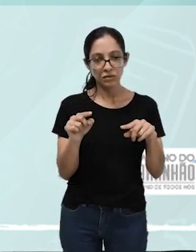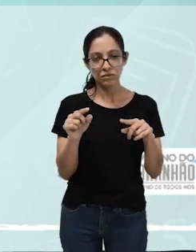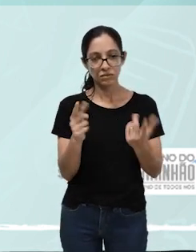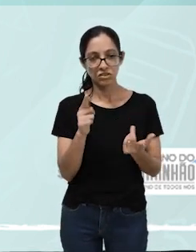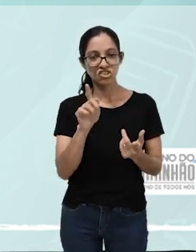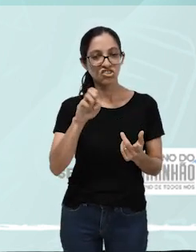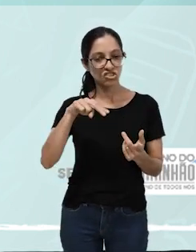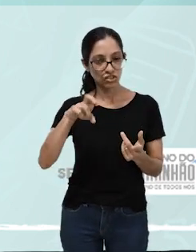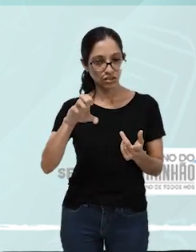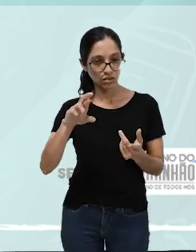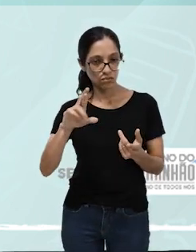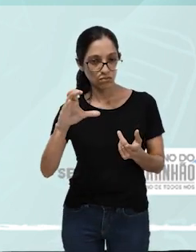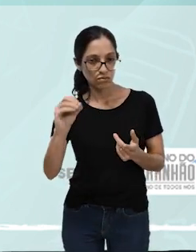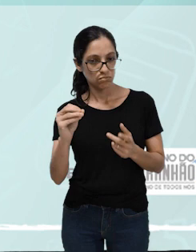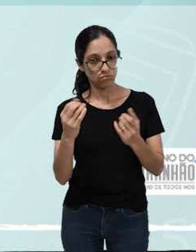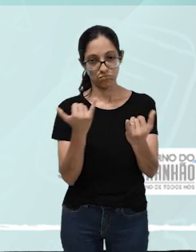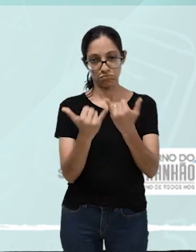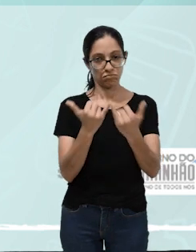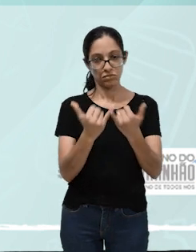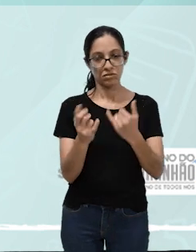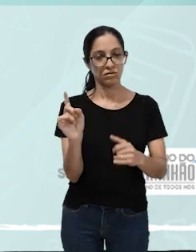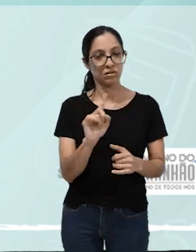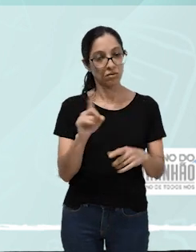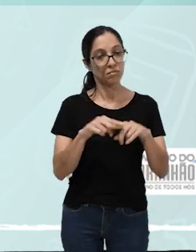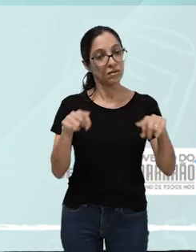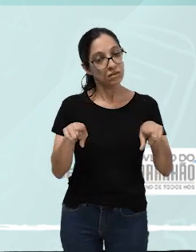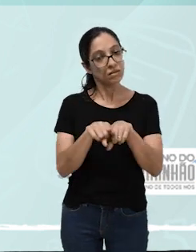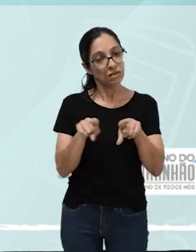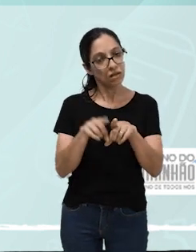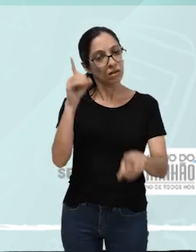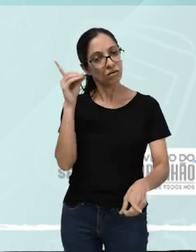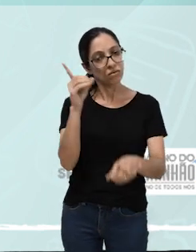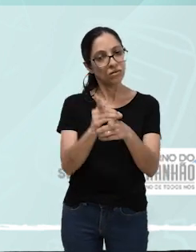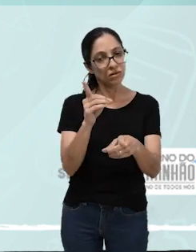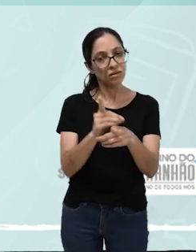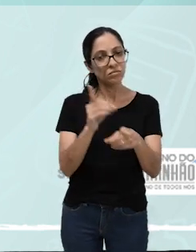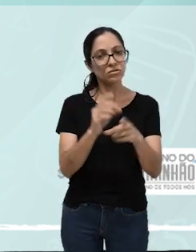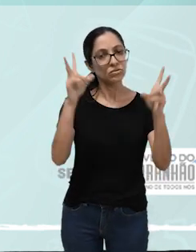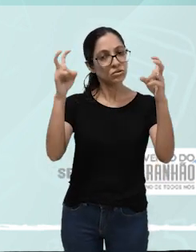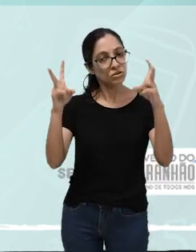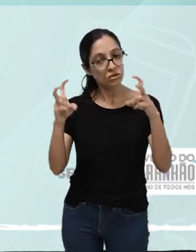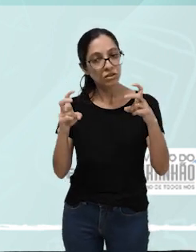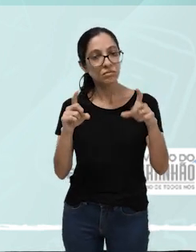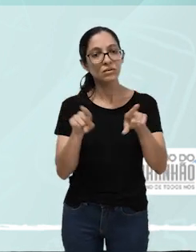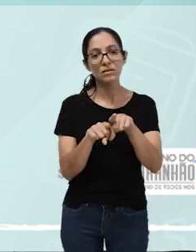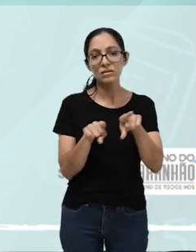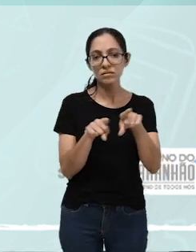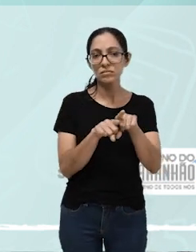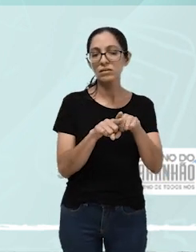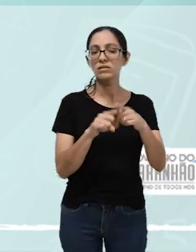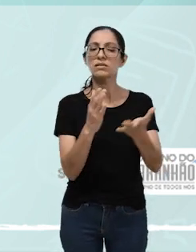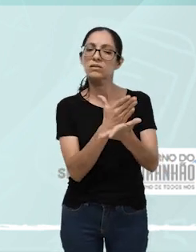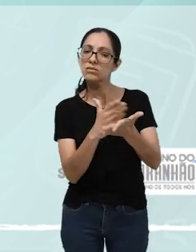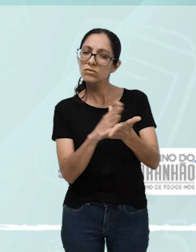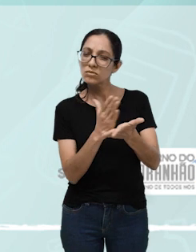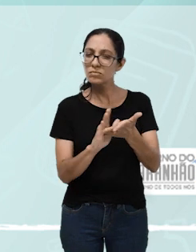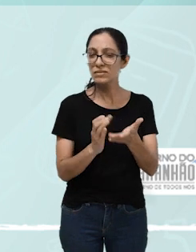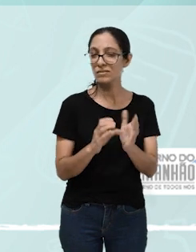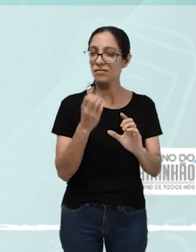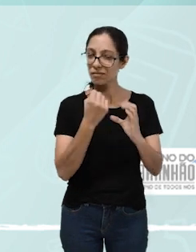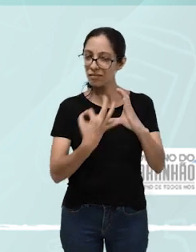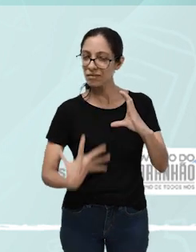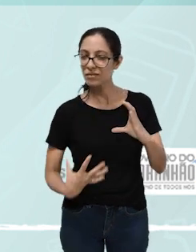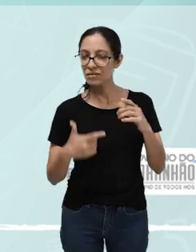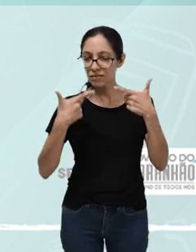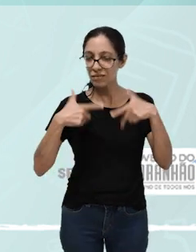gêneros se assemelham mas também encontramos semelhanças nos temas abordados e até mesmo em algumas características linguísticas